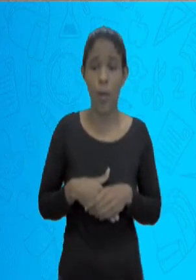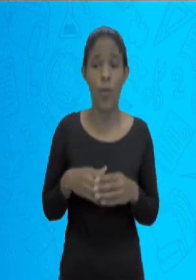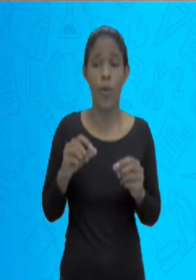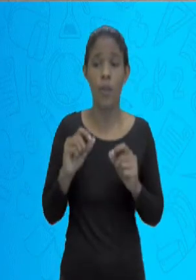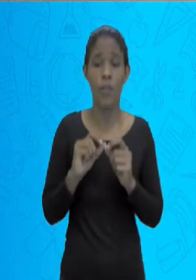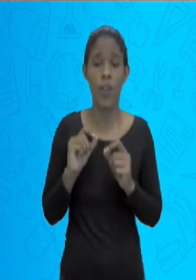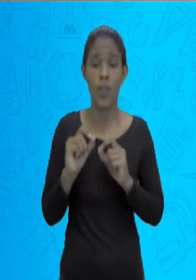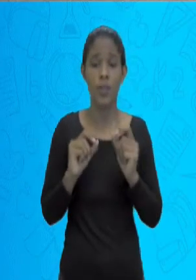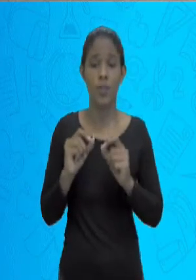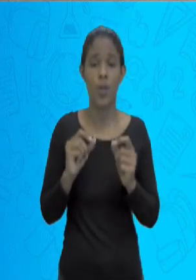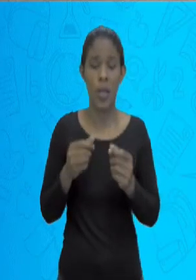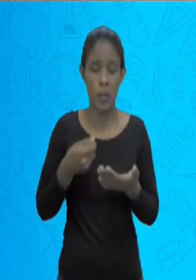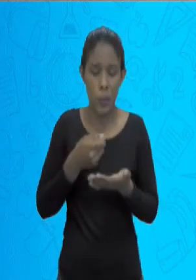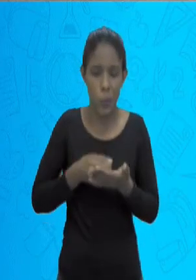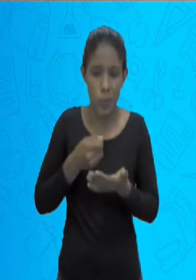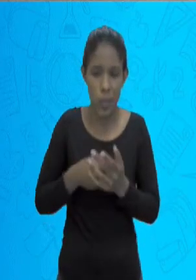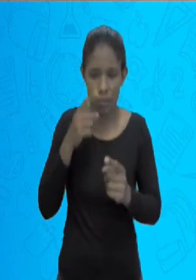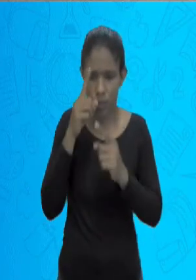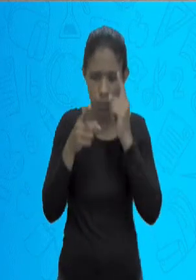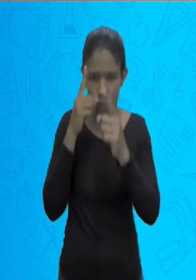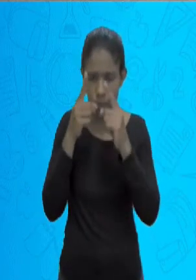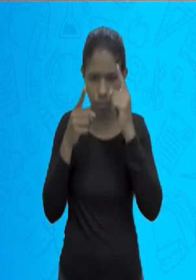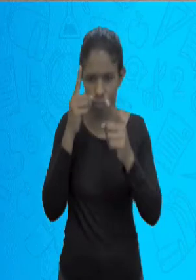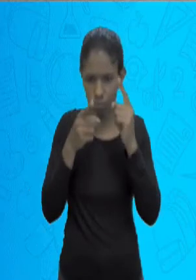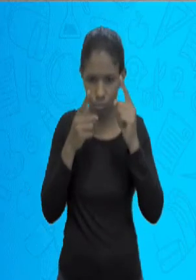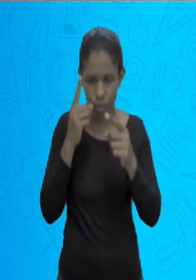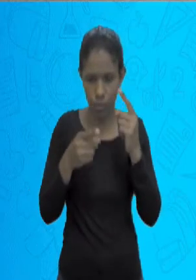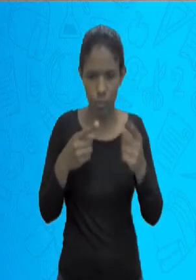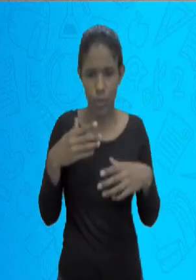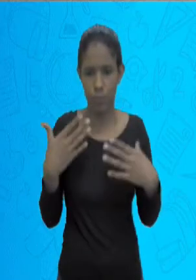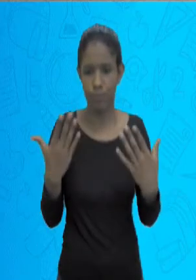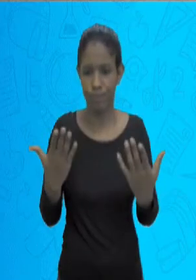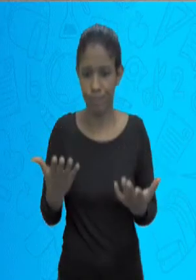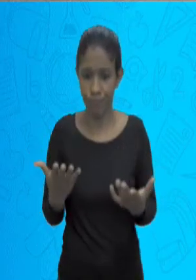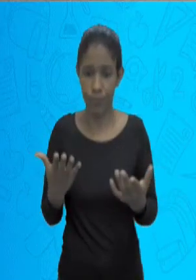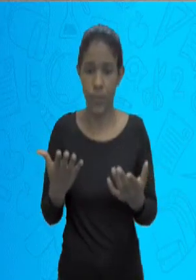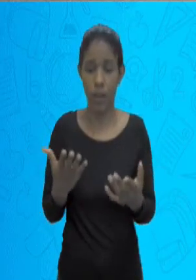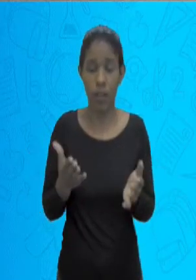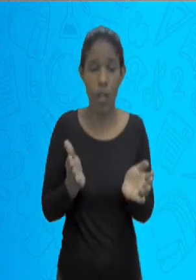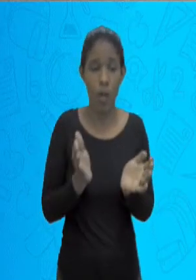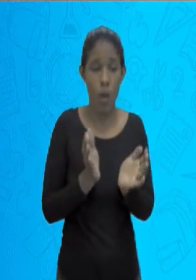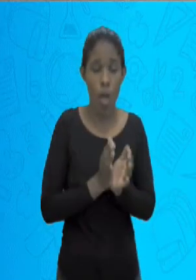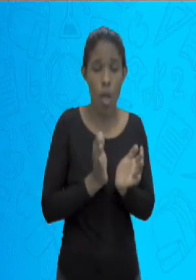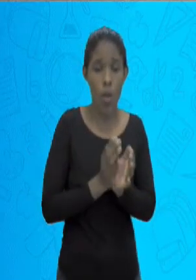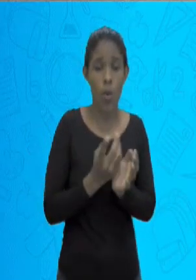Napoleão encarna os ideais nacionais representados pelos interesses da burguesia: